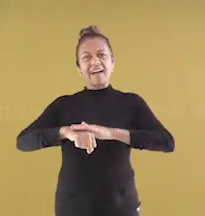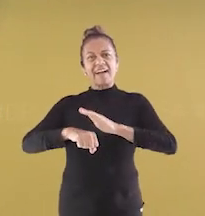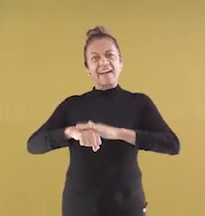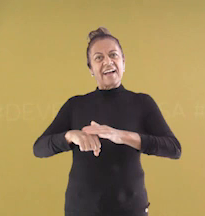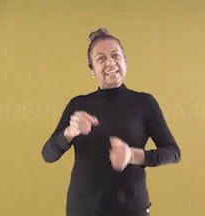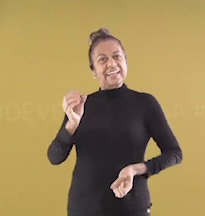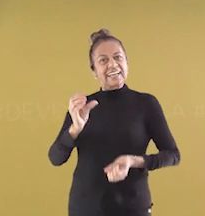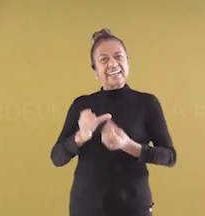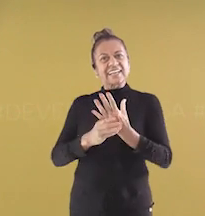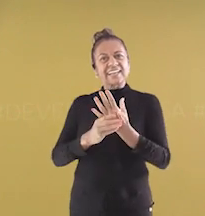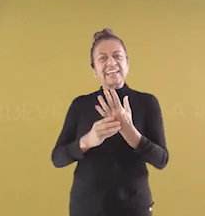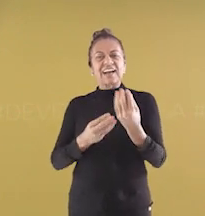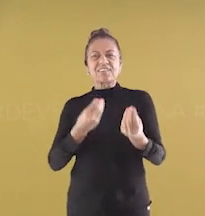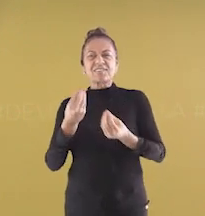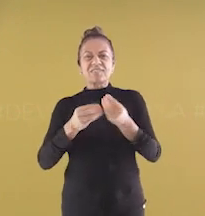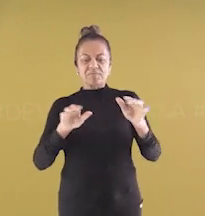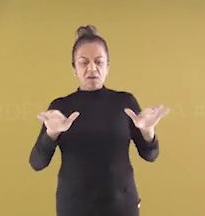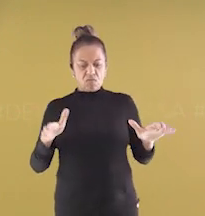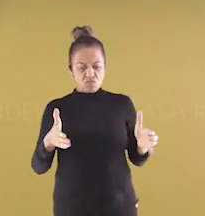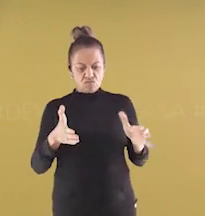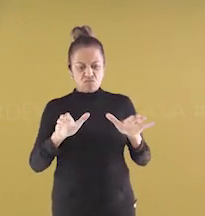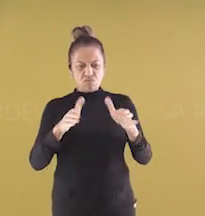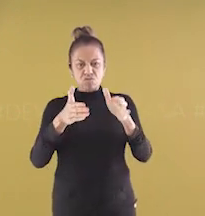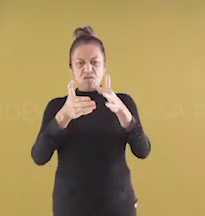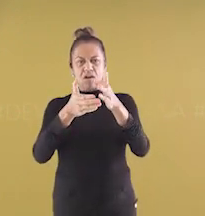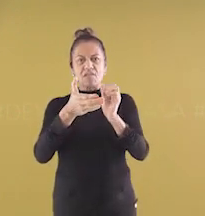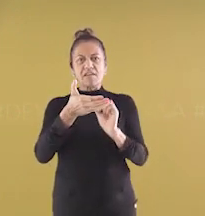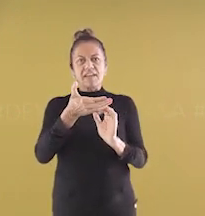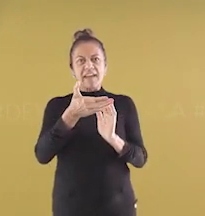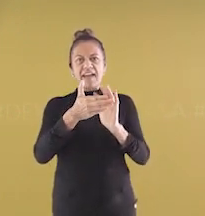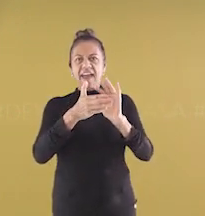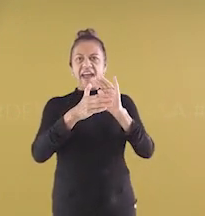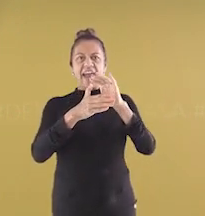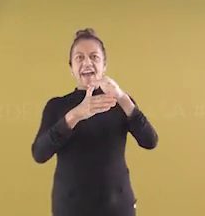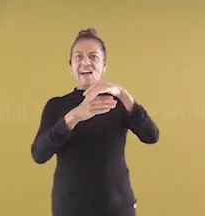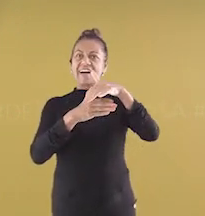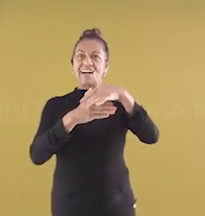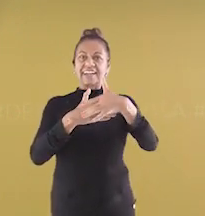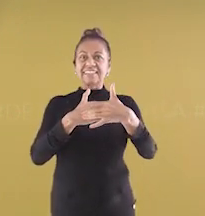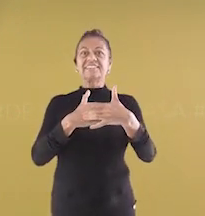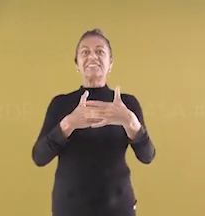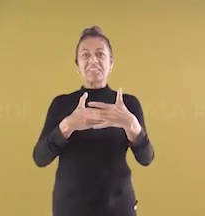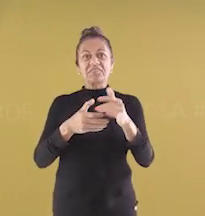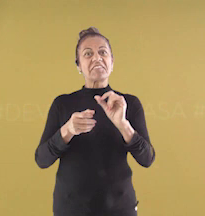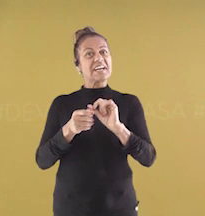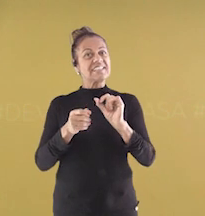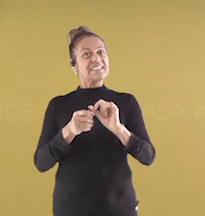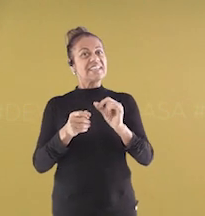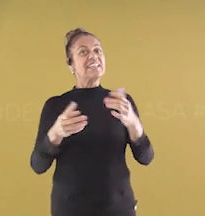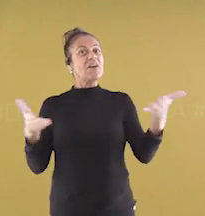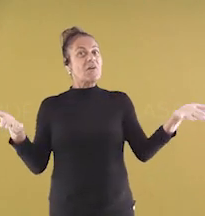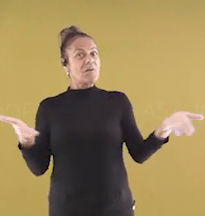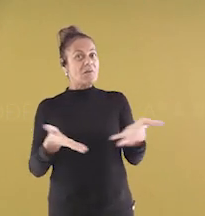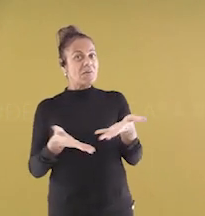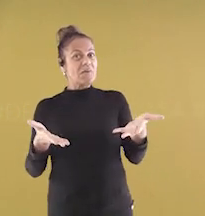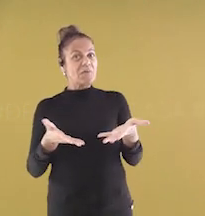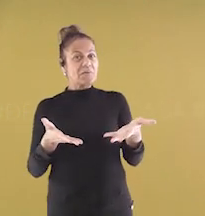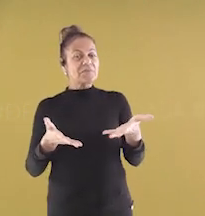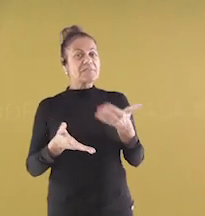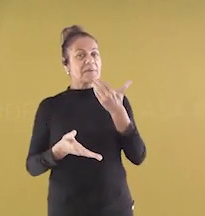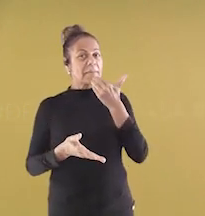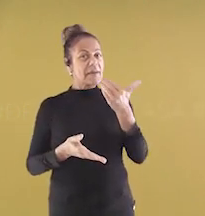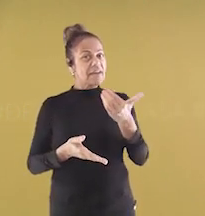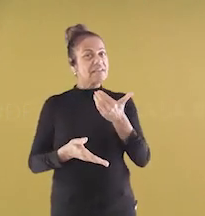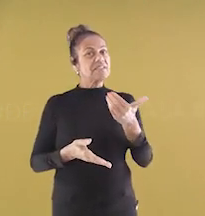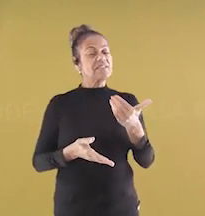tudo. Vale lembrar que para fazer esse experimento é bom que você peça a ajuda de um adulto responsável para te acompanhar